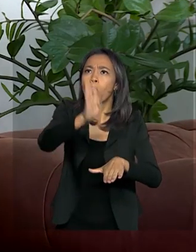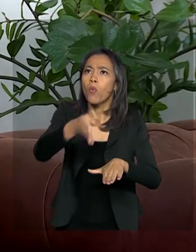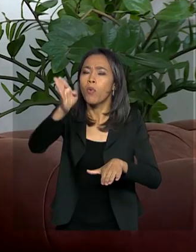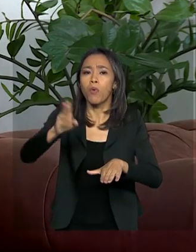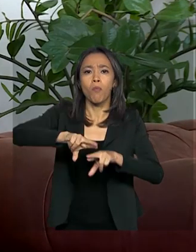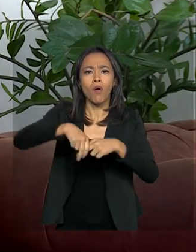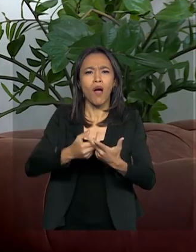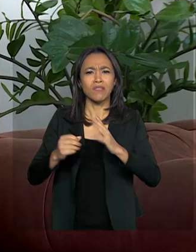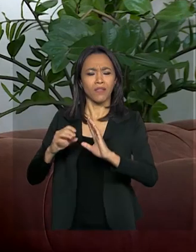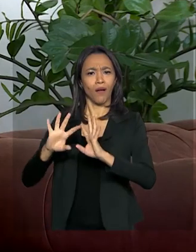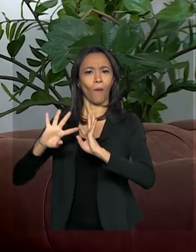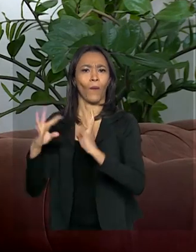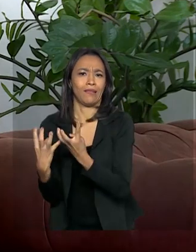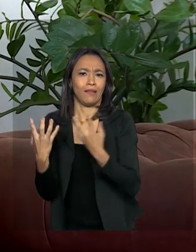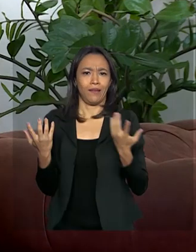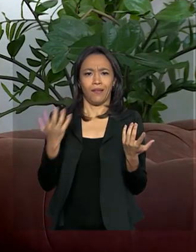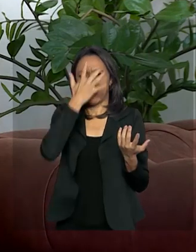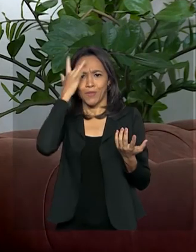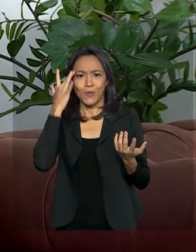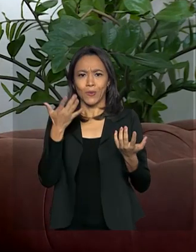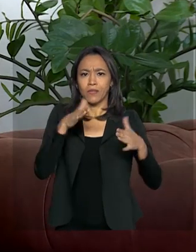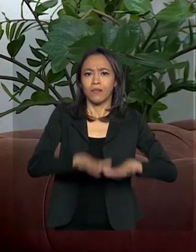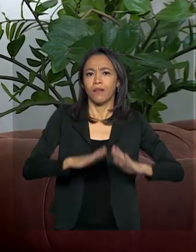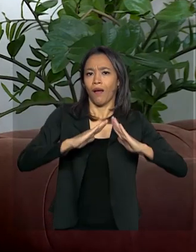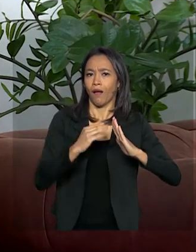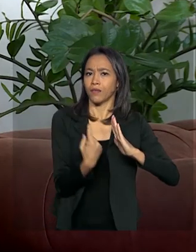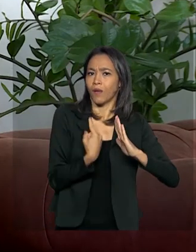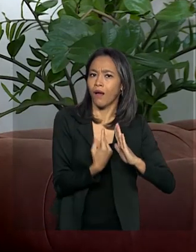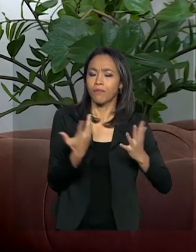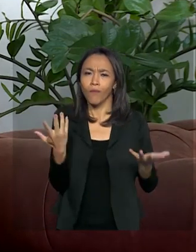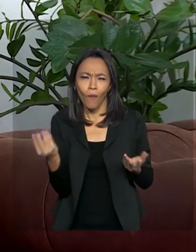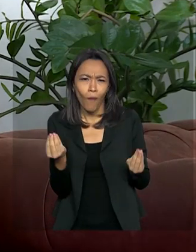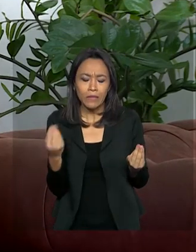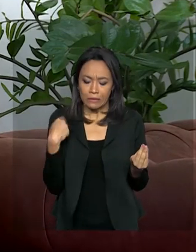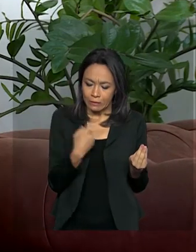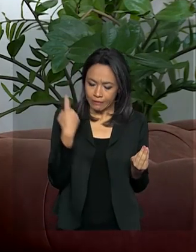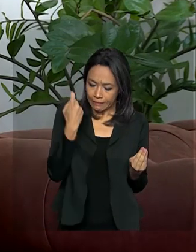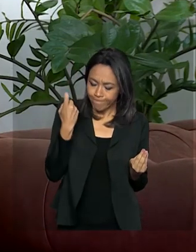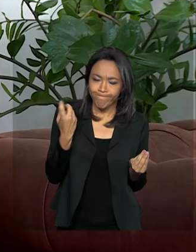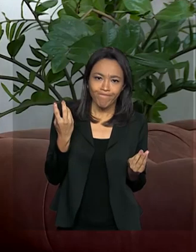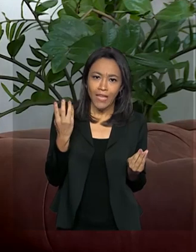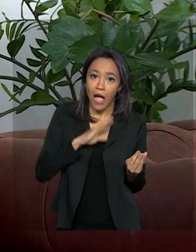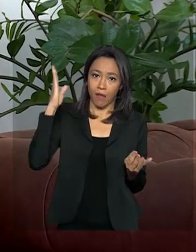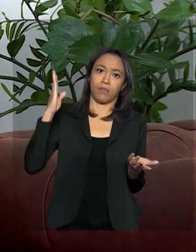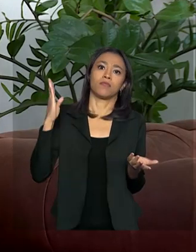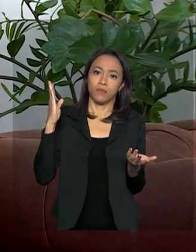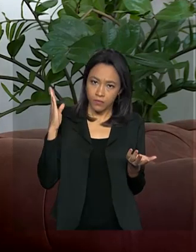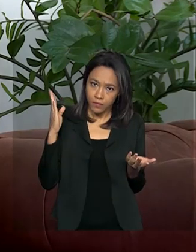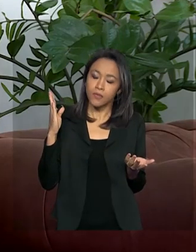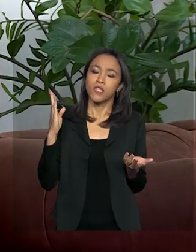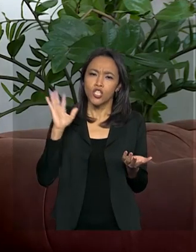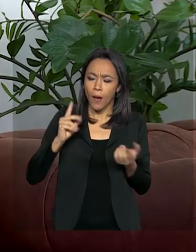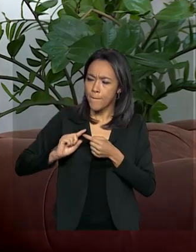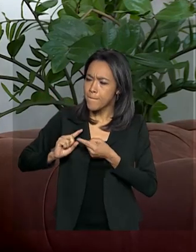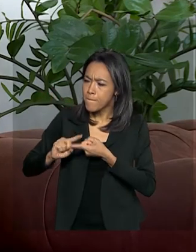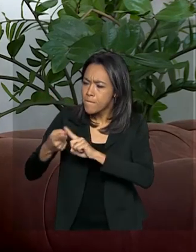quarentena para as pessoas em isolamento então nós temos essa preocupação rapidamente e